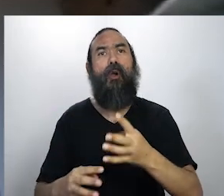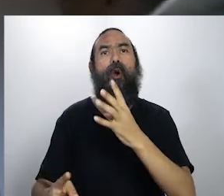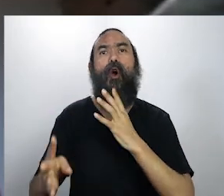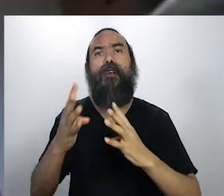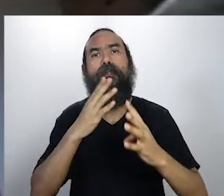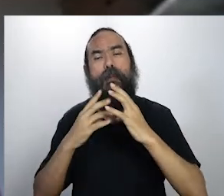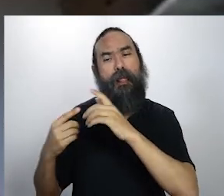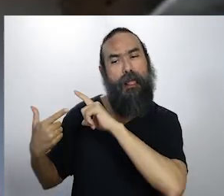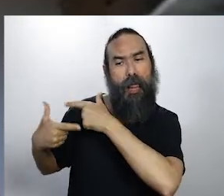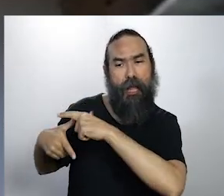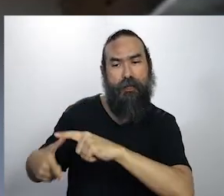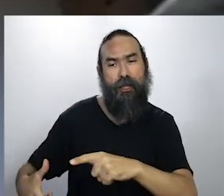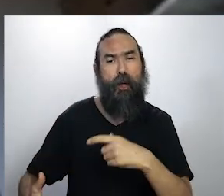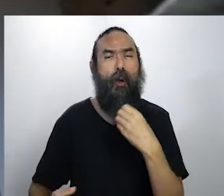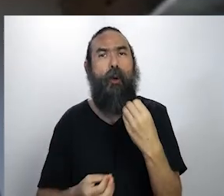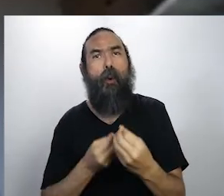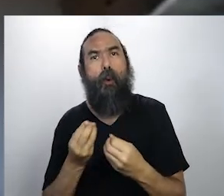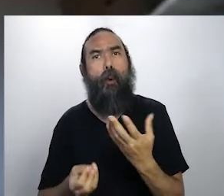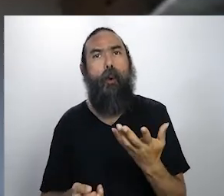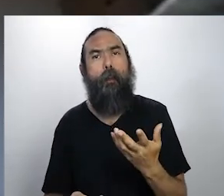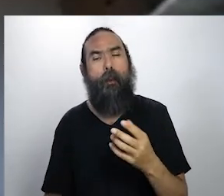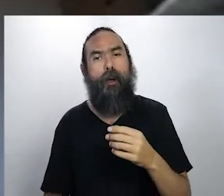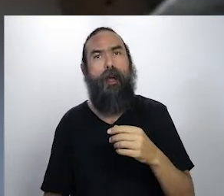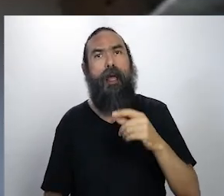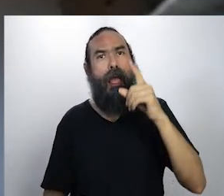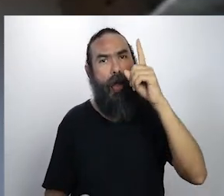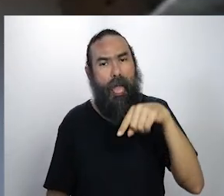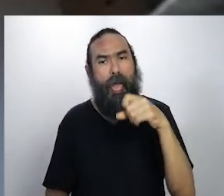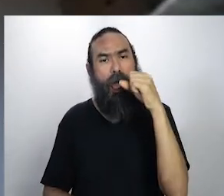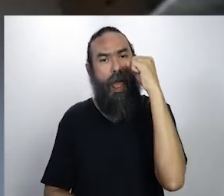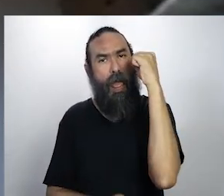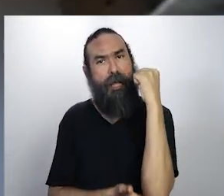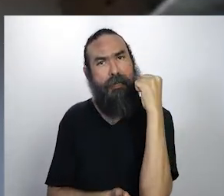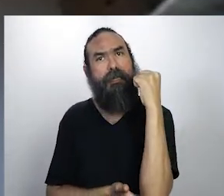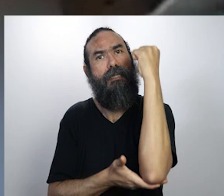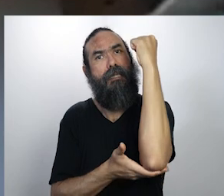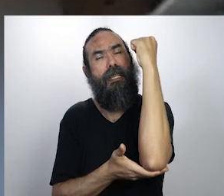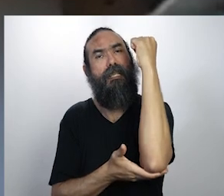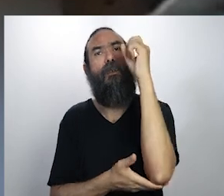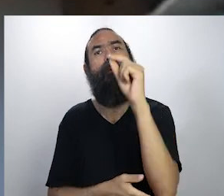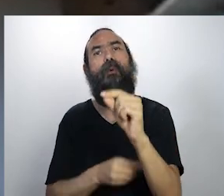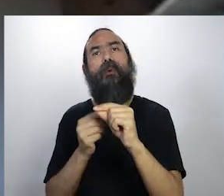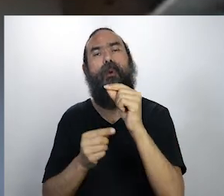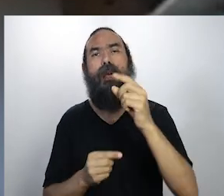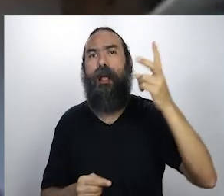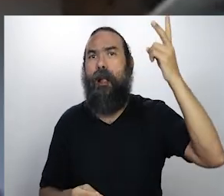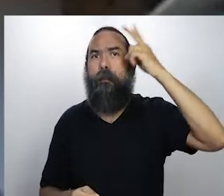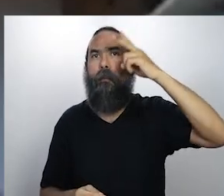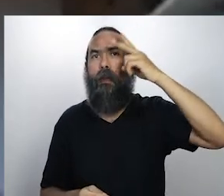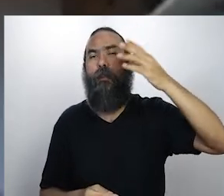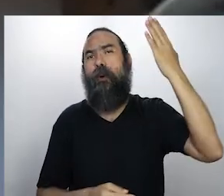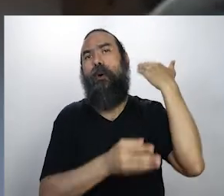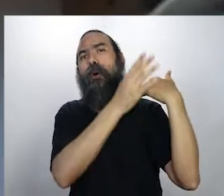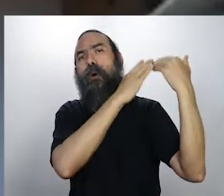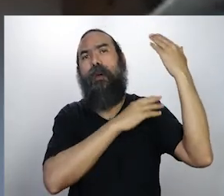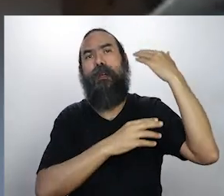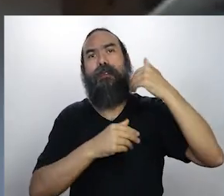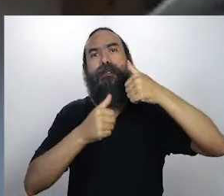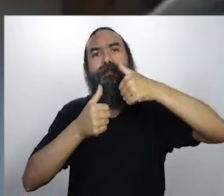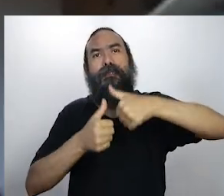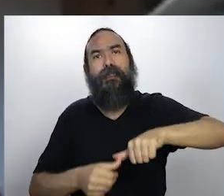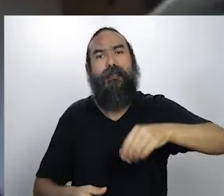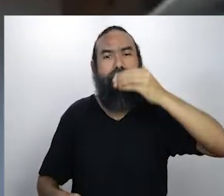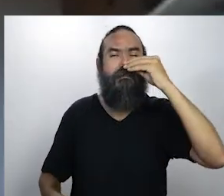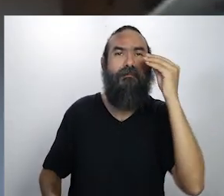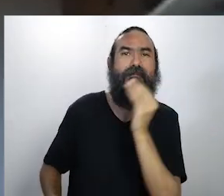também convive e é elemento de resistência para outras memórias, né? Quer dizer, a gente pensa sempre